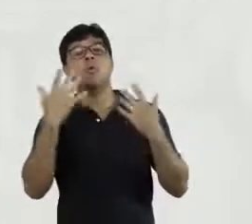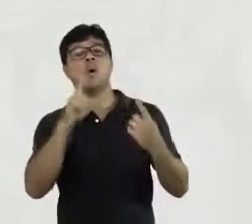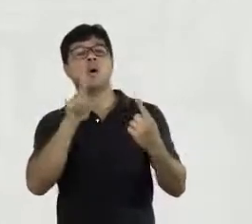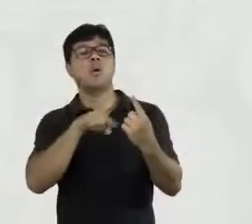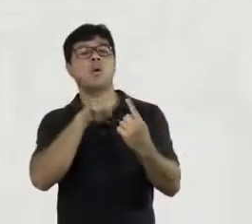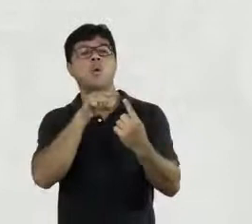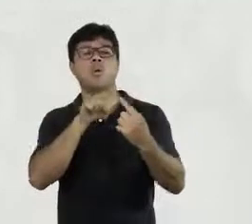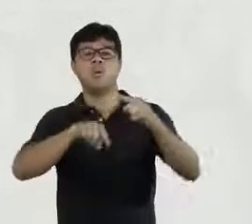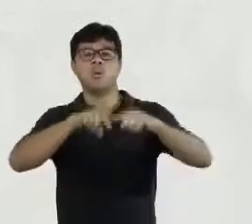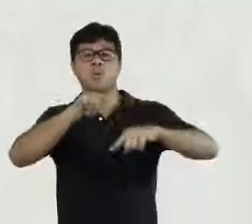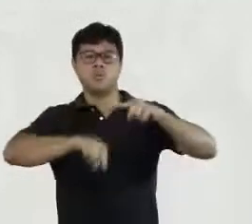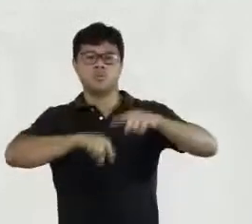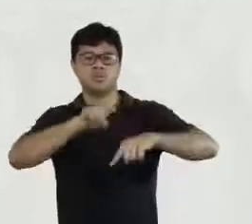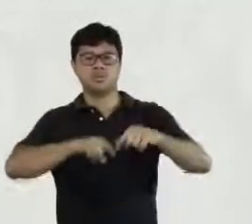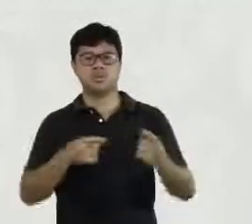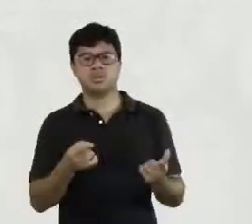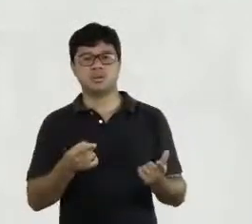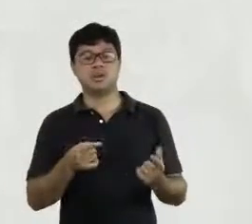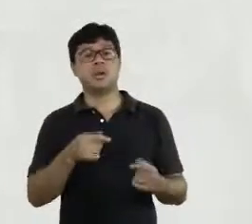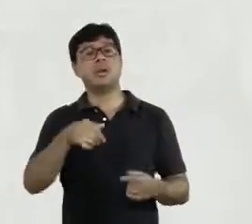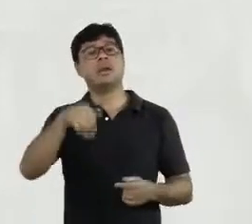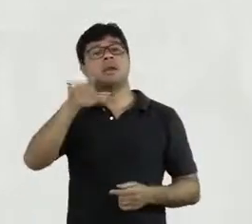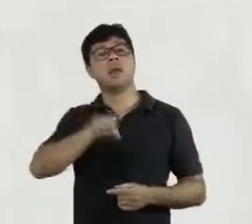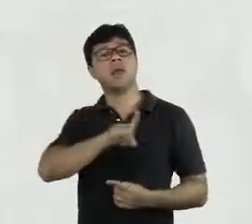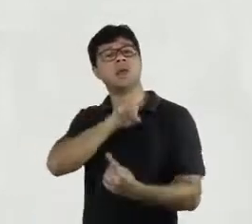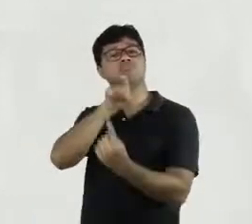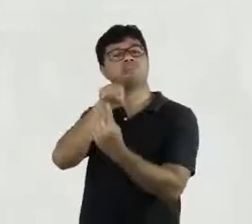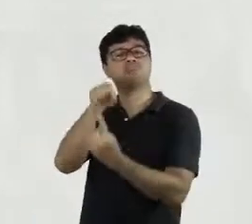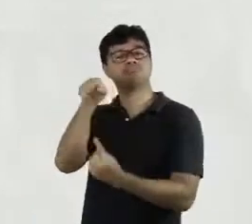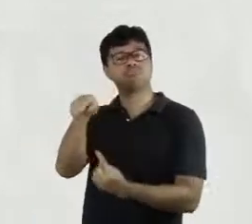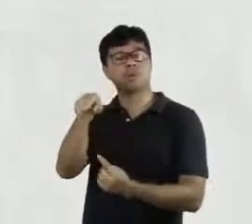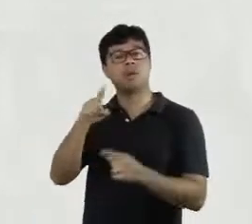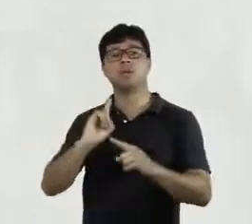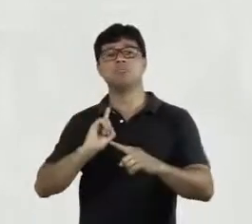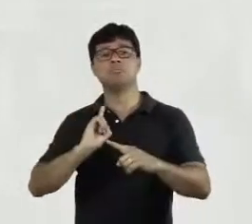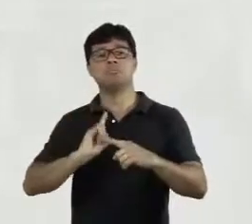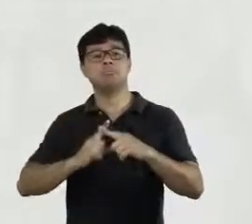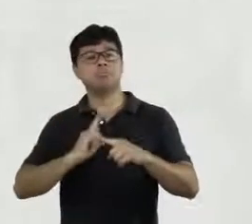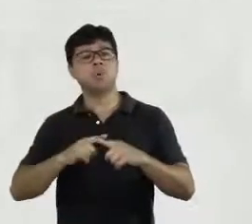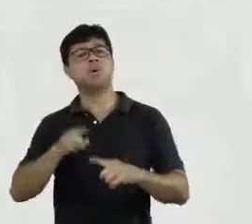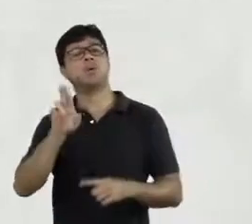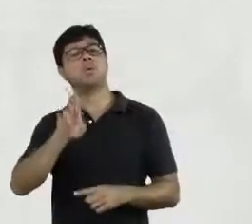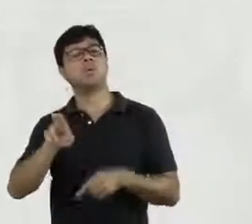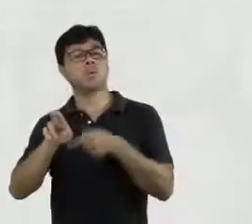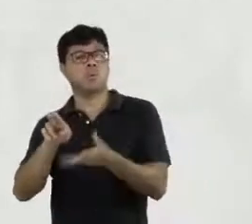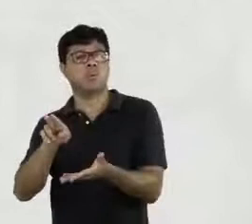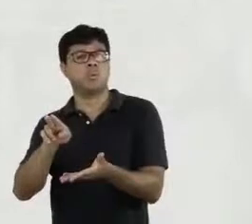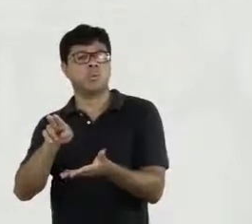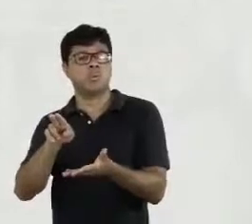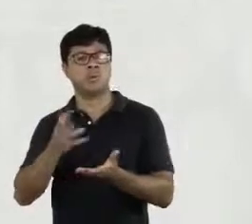seus objetos, para quem é útil e do porquê é útil.